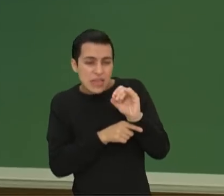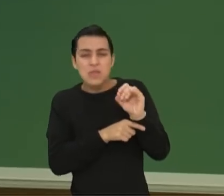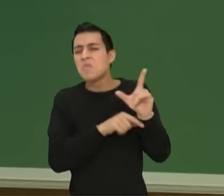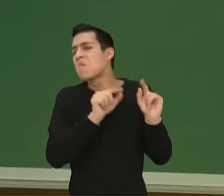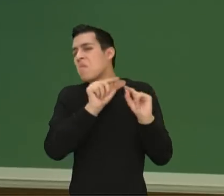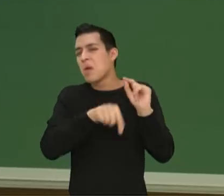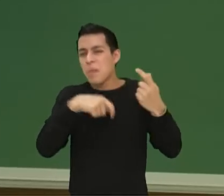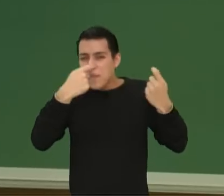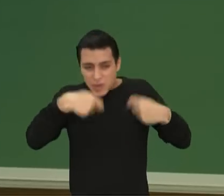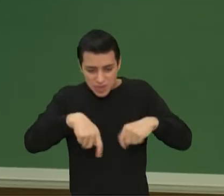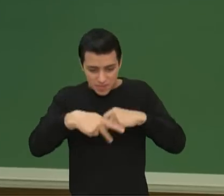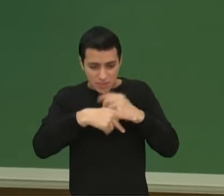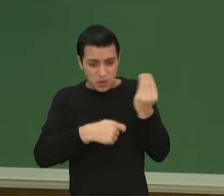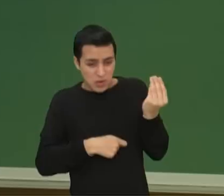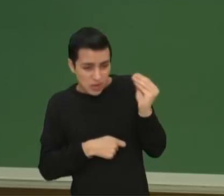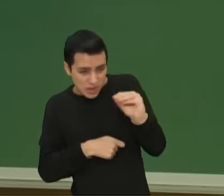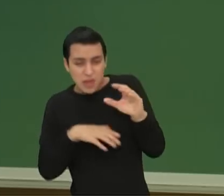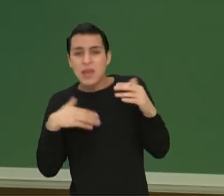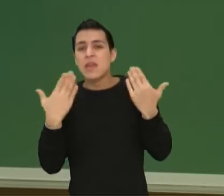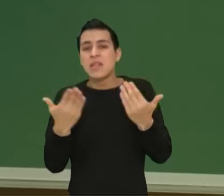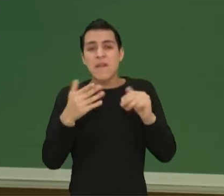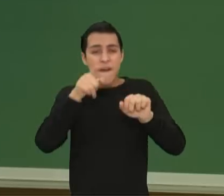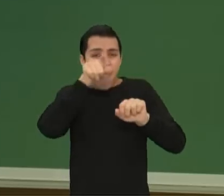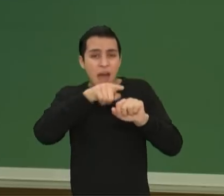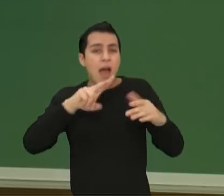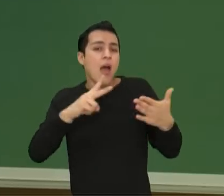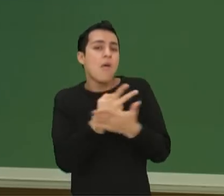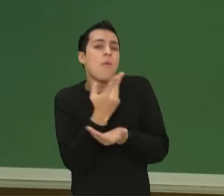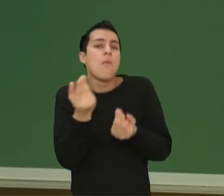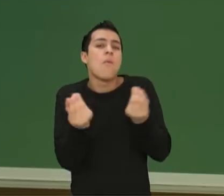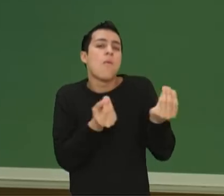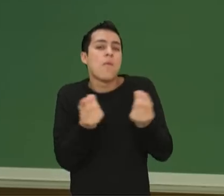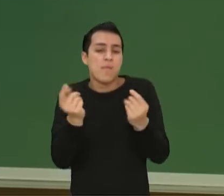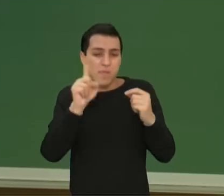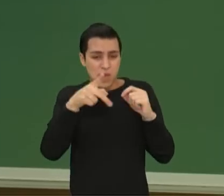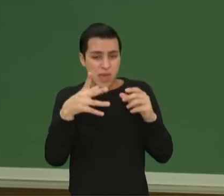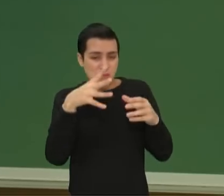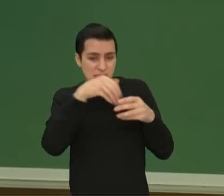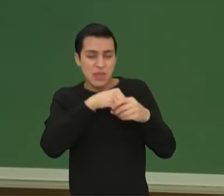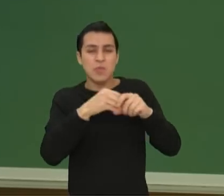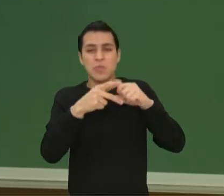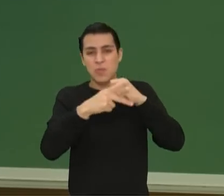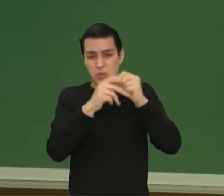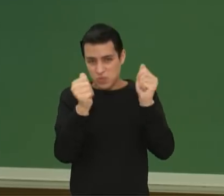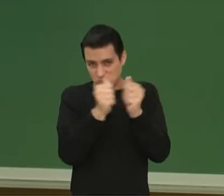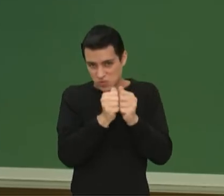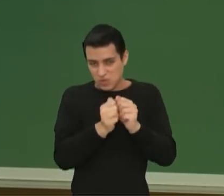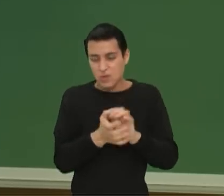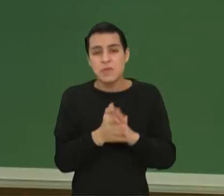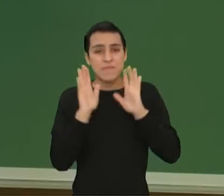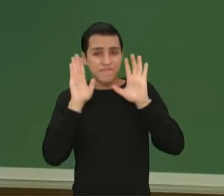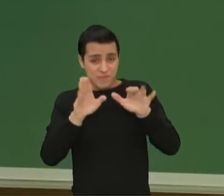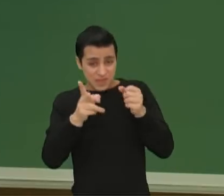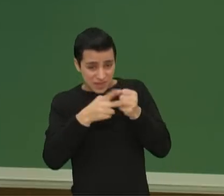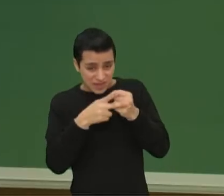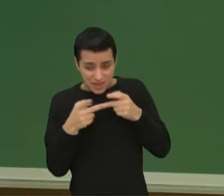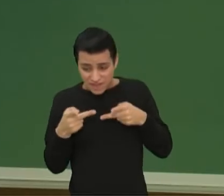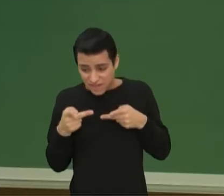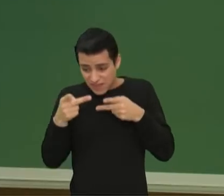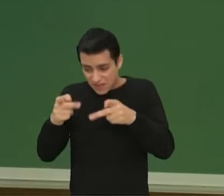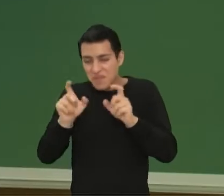a preposição. Então, a crase ocorre no pronome. Já o verbo